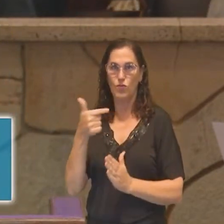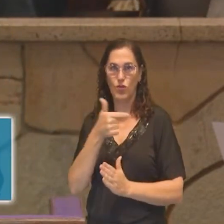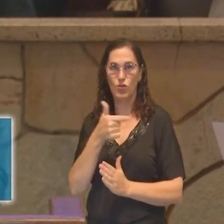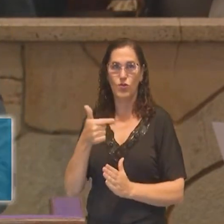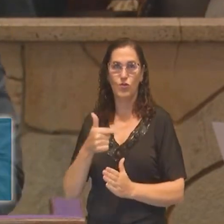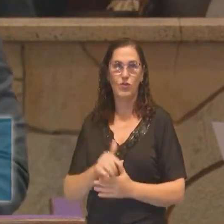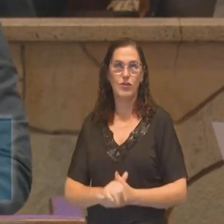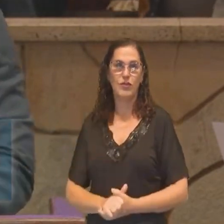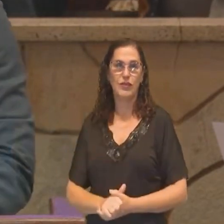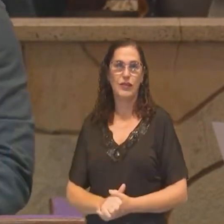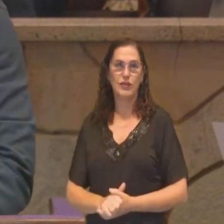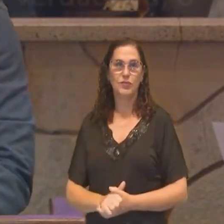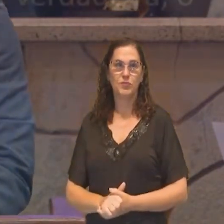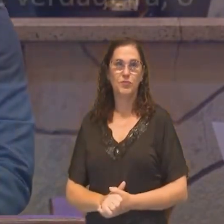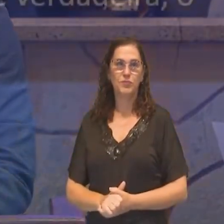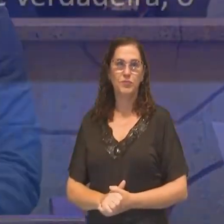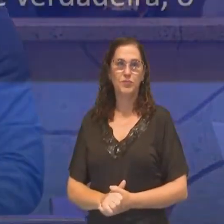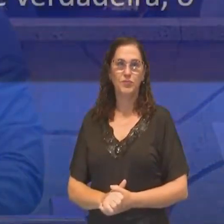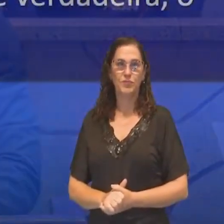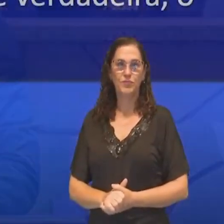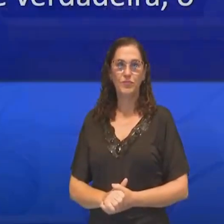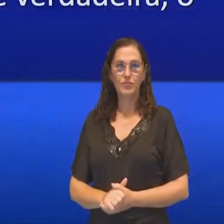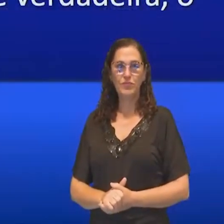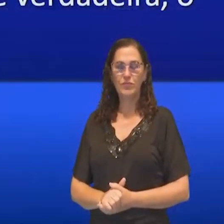verso 22.